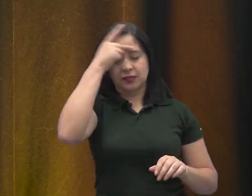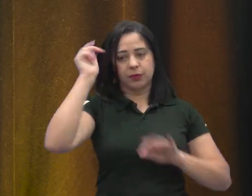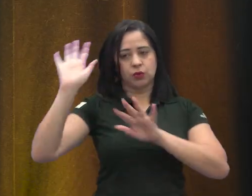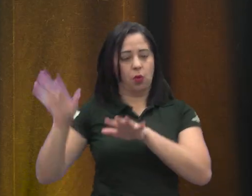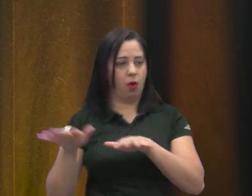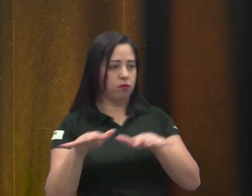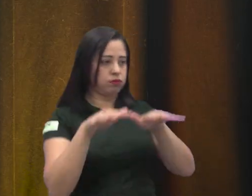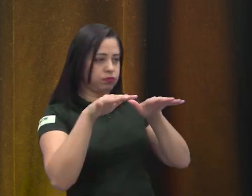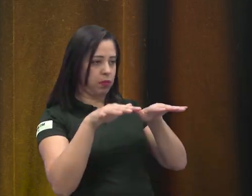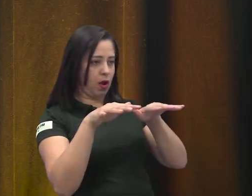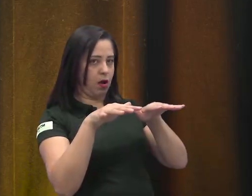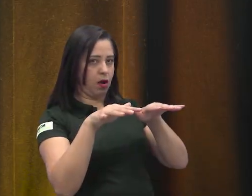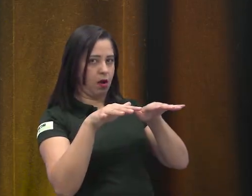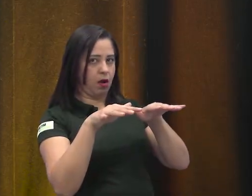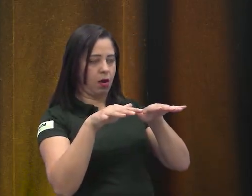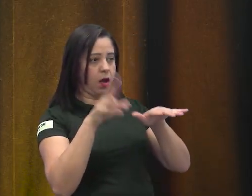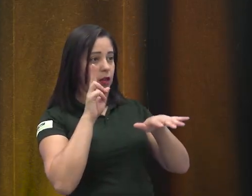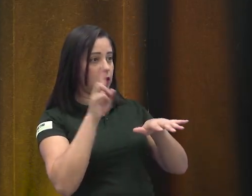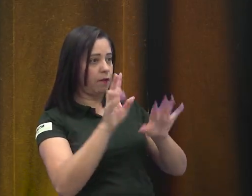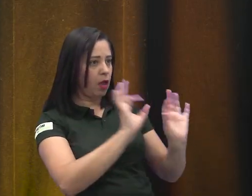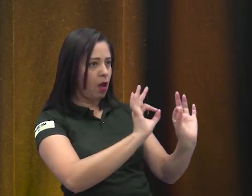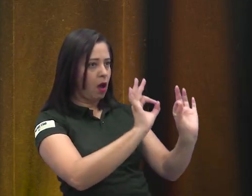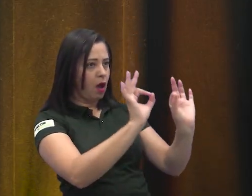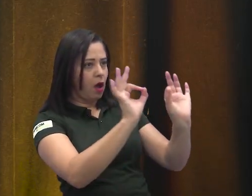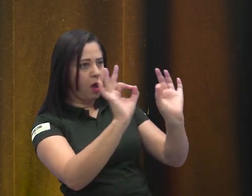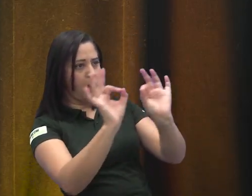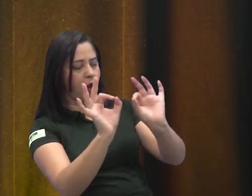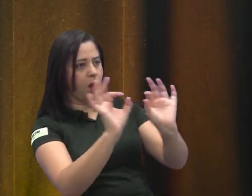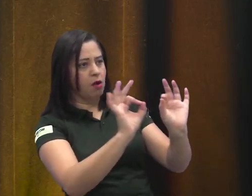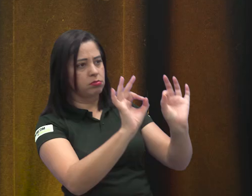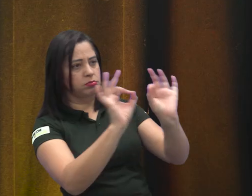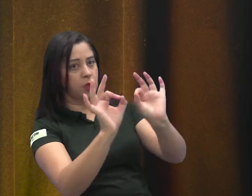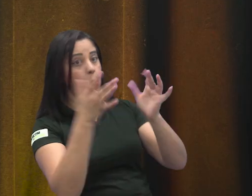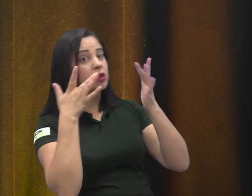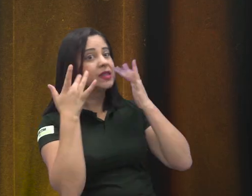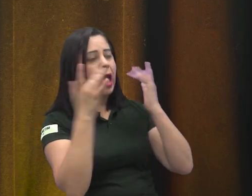ver, né? Sentir a tragédia acontecendo ali, né?